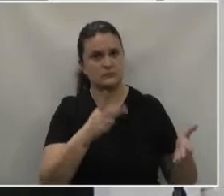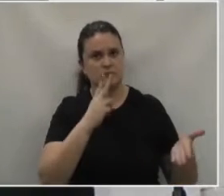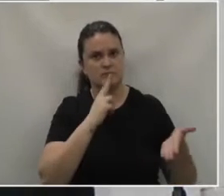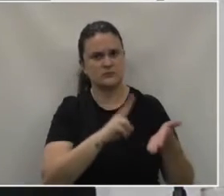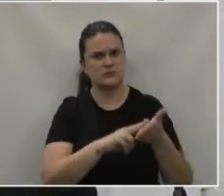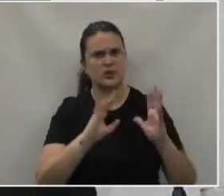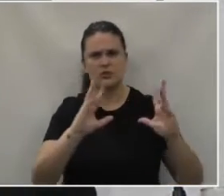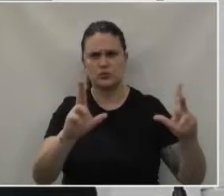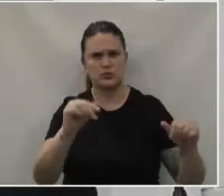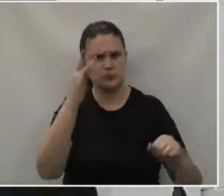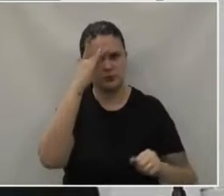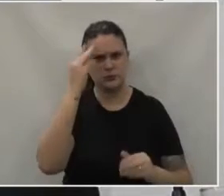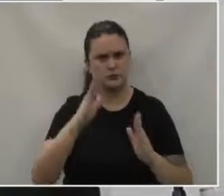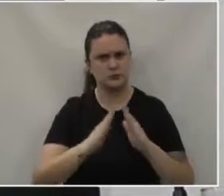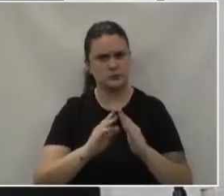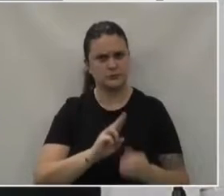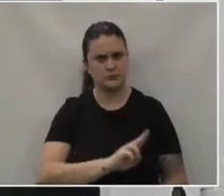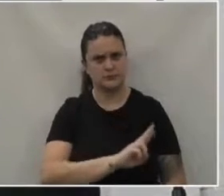Vitória.